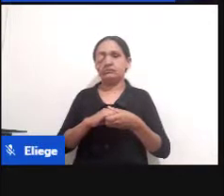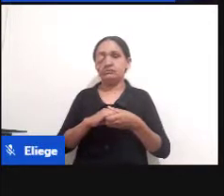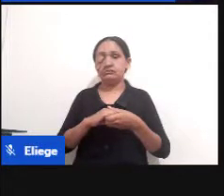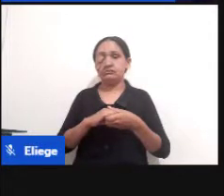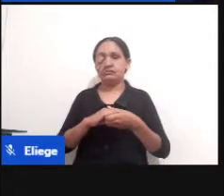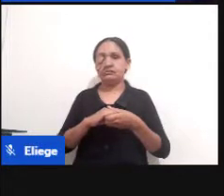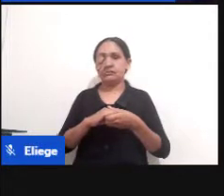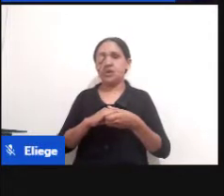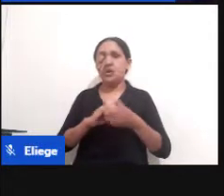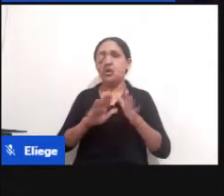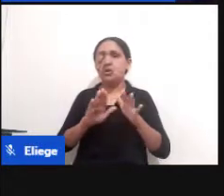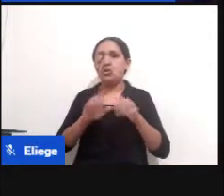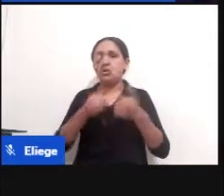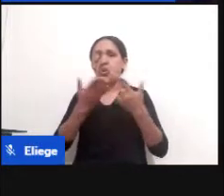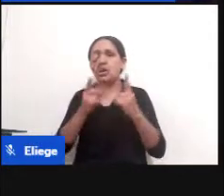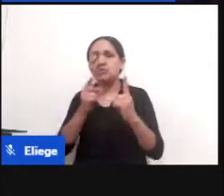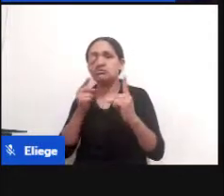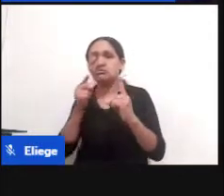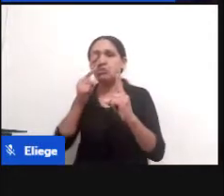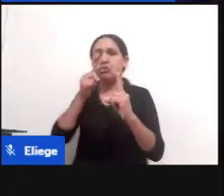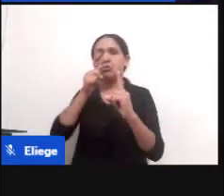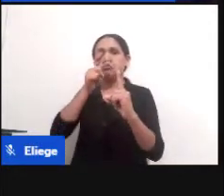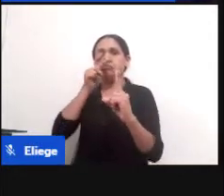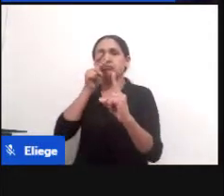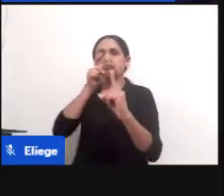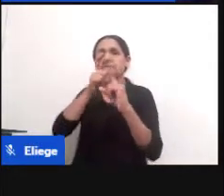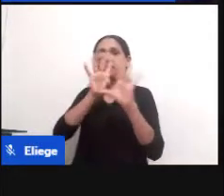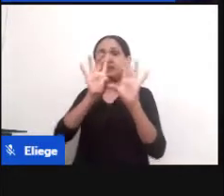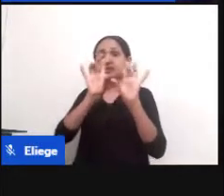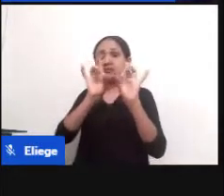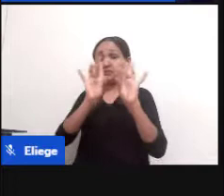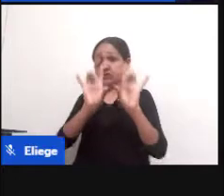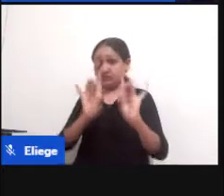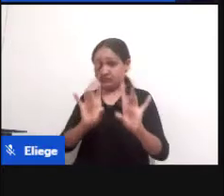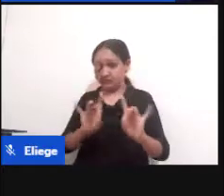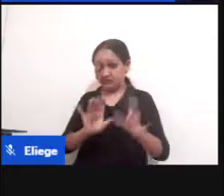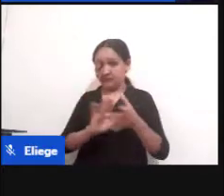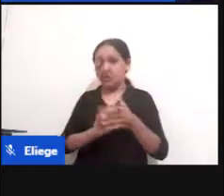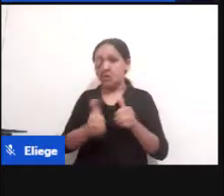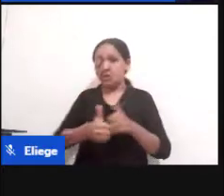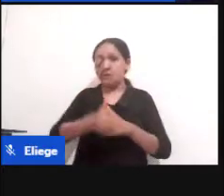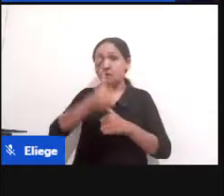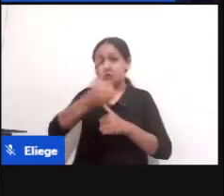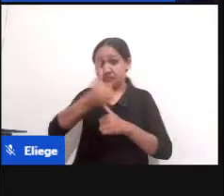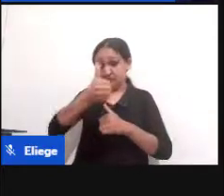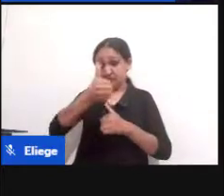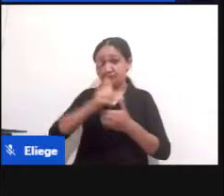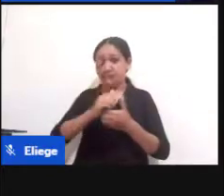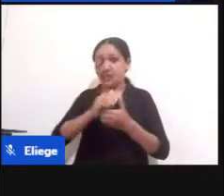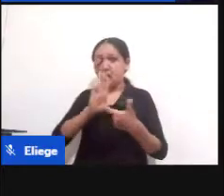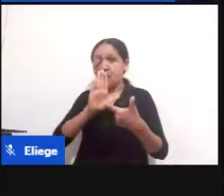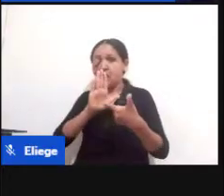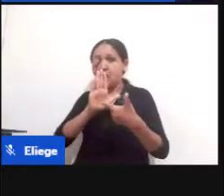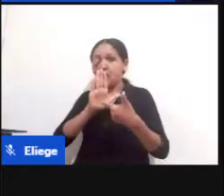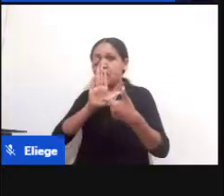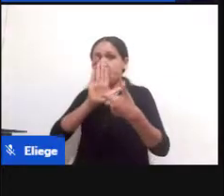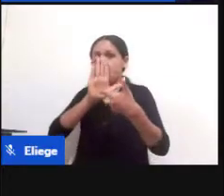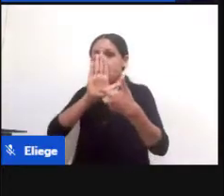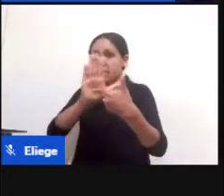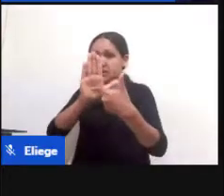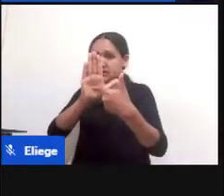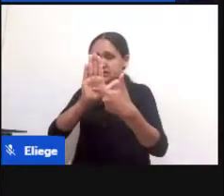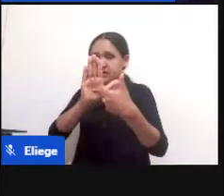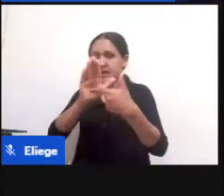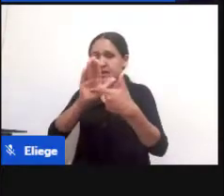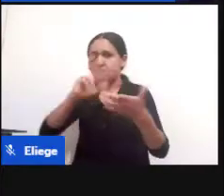Então, quais os objetivos específicos desta formação? Primeiramente, apresentar possibilidades de